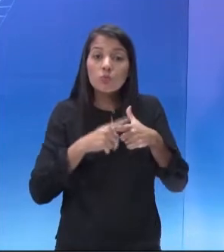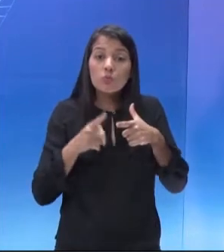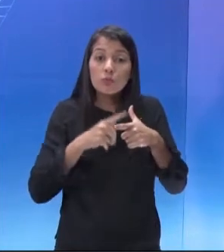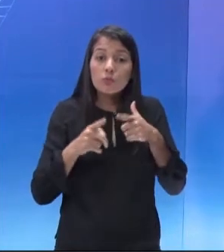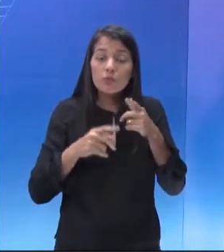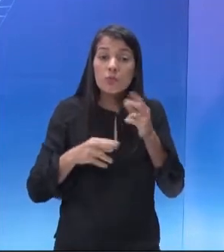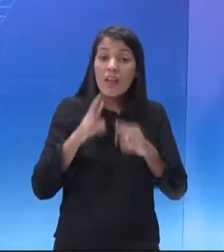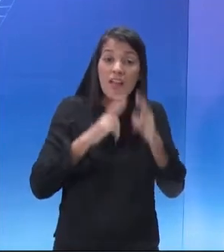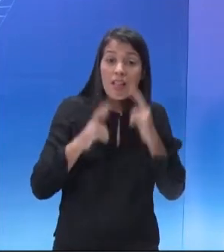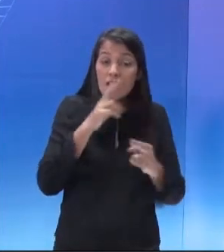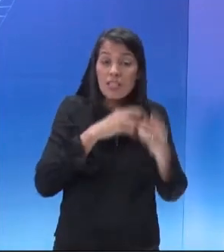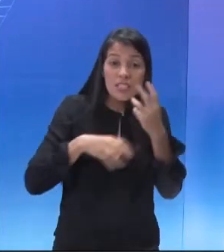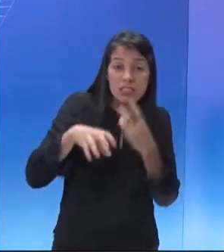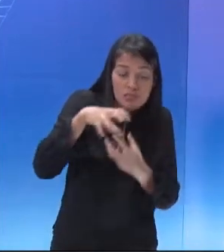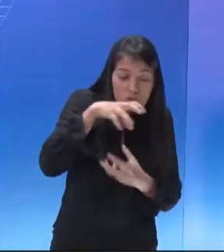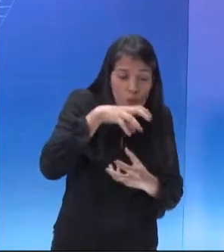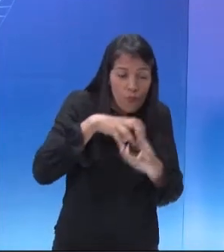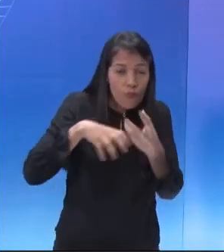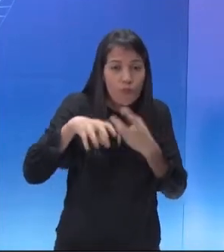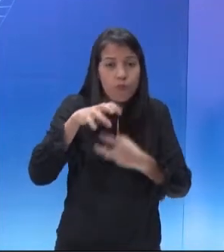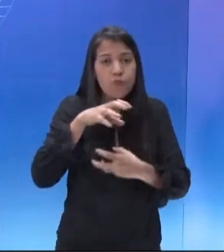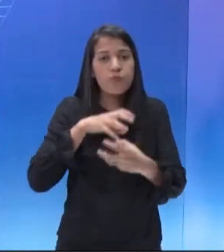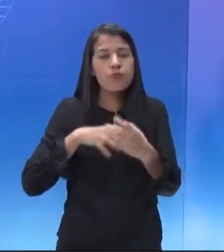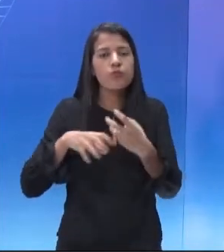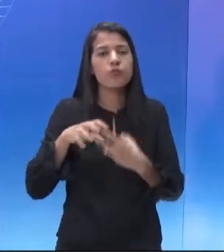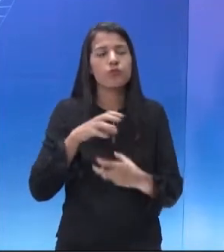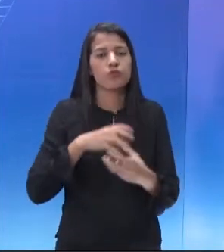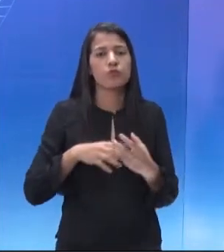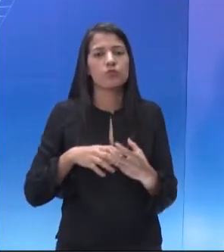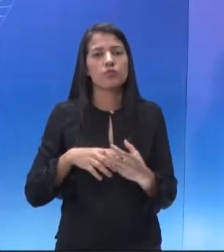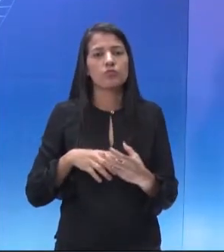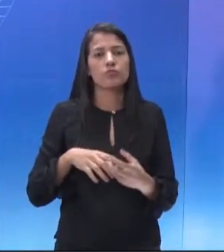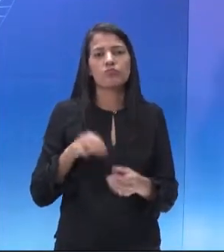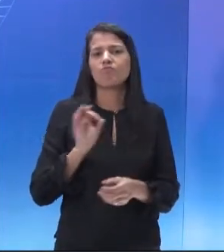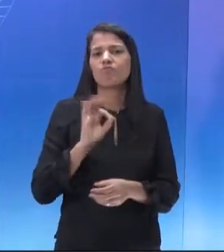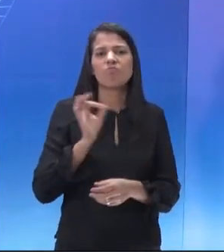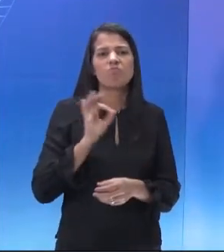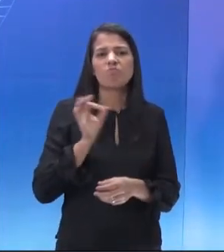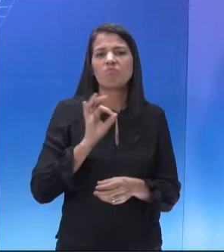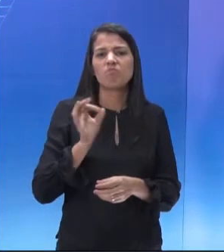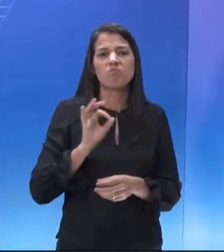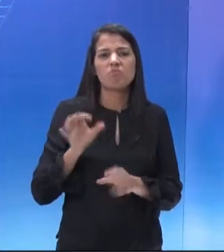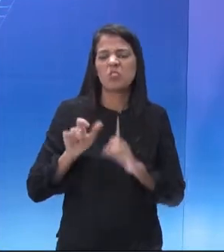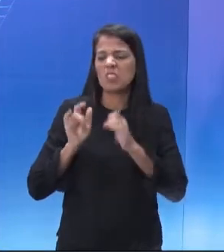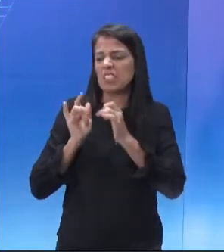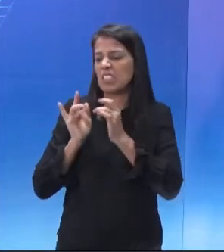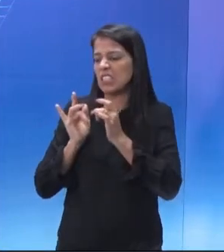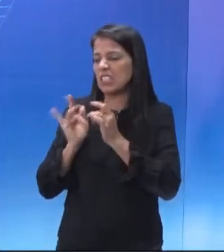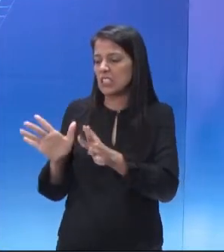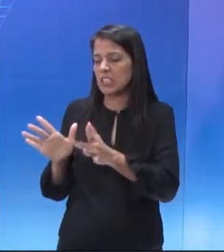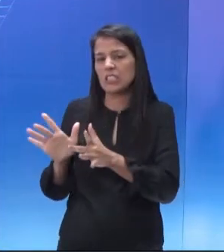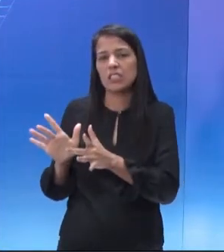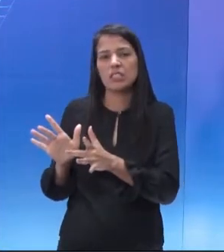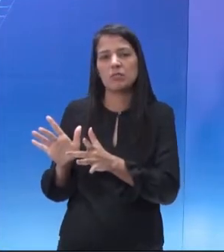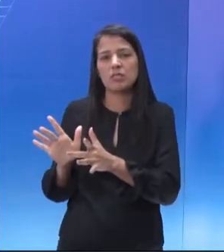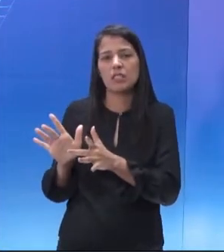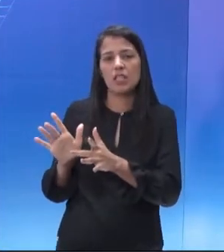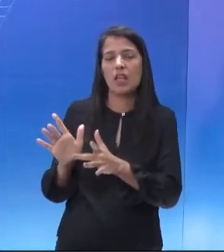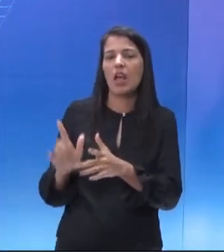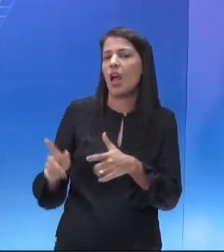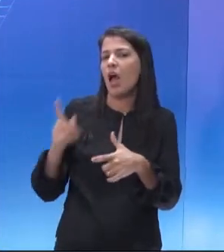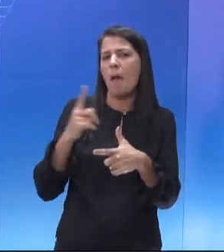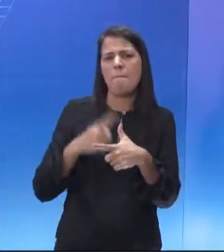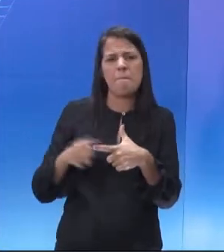se envolva para a solução daquele tipo de problema. Então no seu texto, não jogue a conta apenas para os